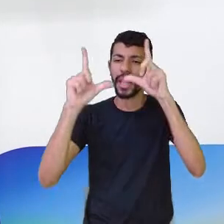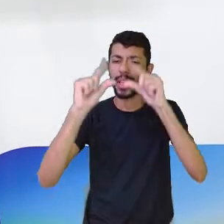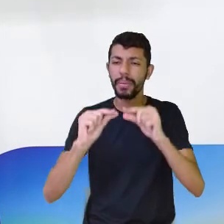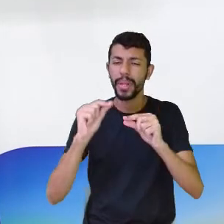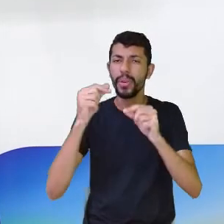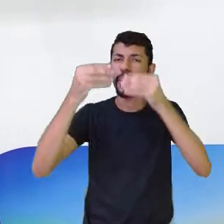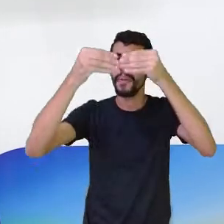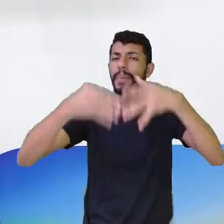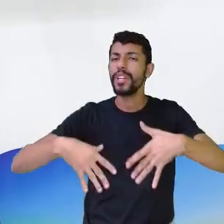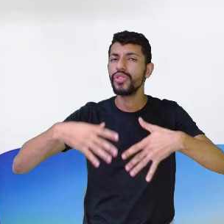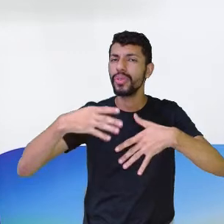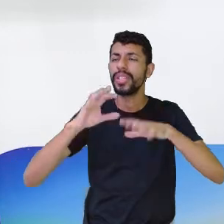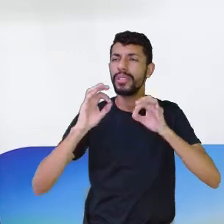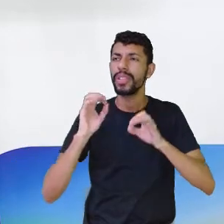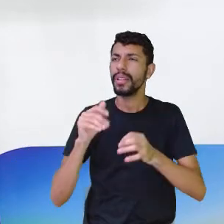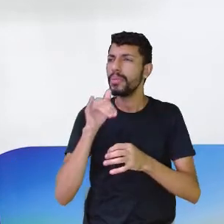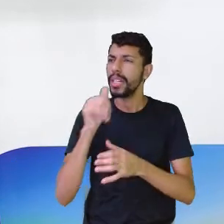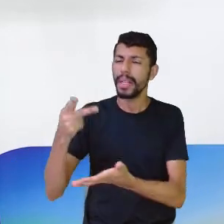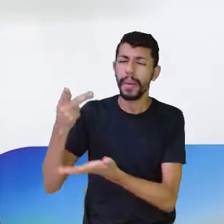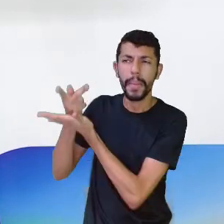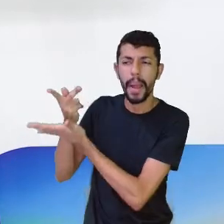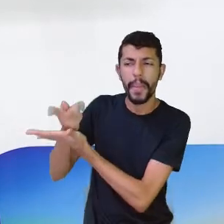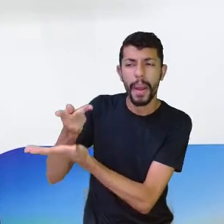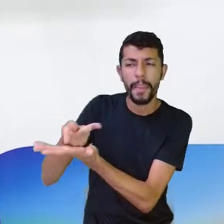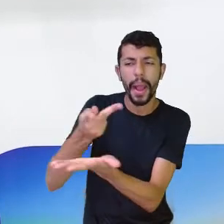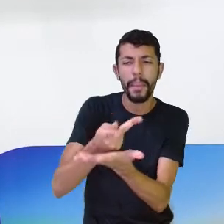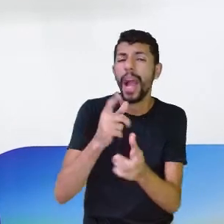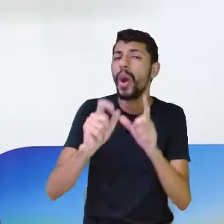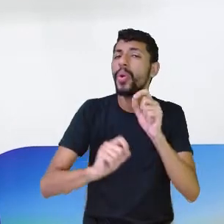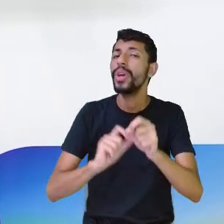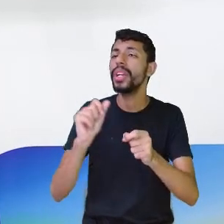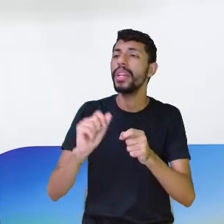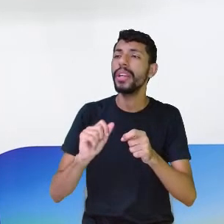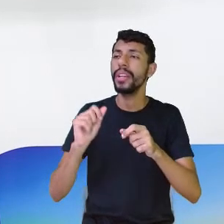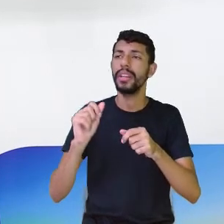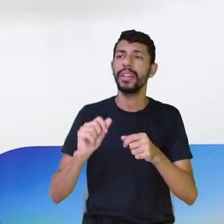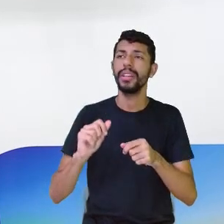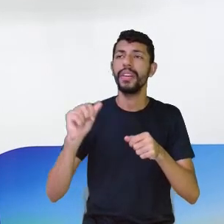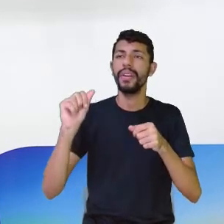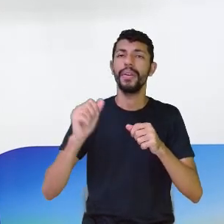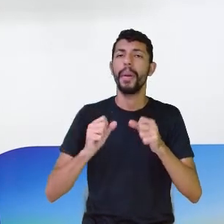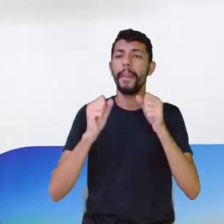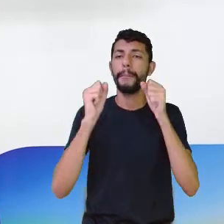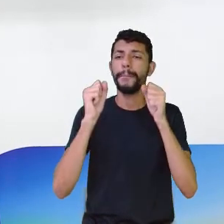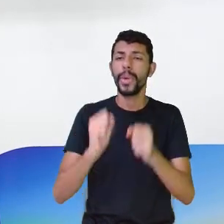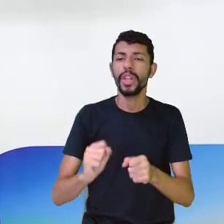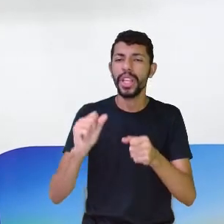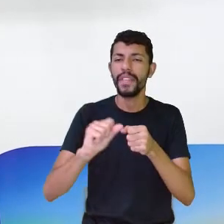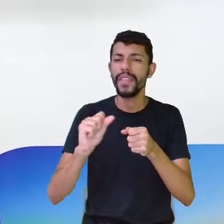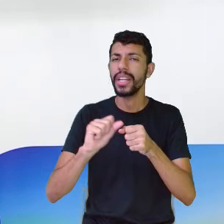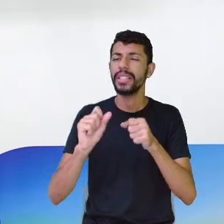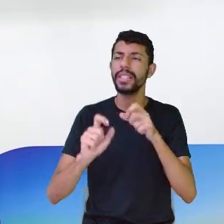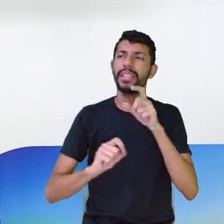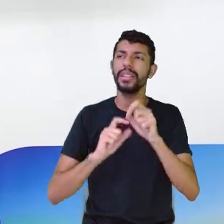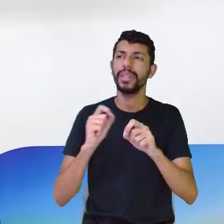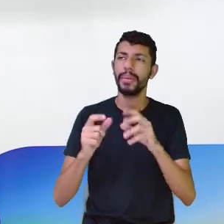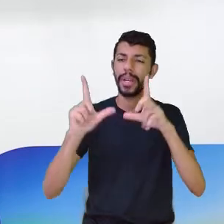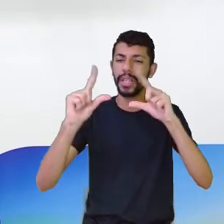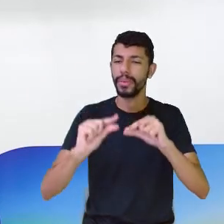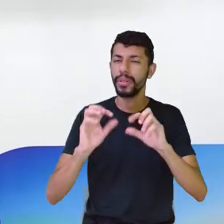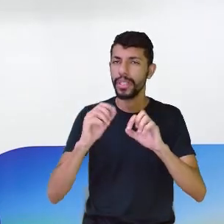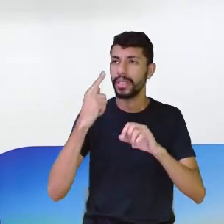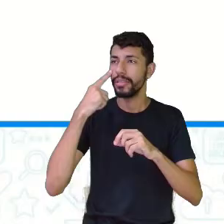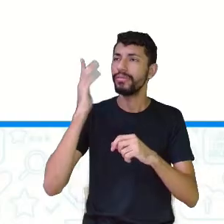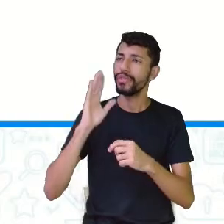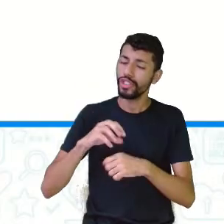que é que a gente pode fazer para amenizar isso? Vai colocando para a gente, daqui a pouquinho a professora vai falar. E eu já vou trazer algumas coisas para a gente